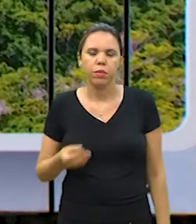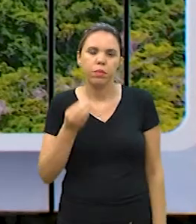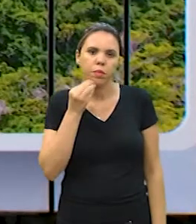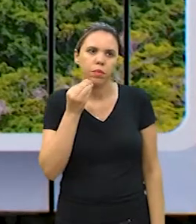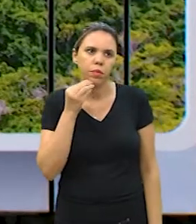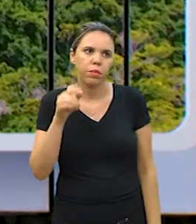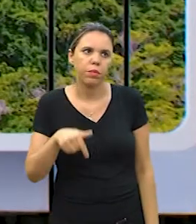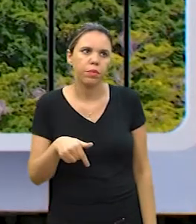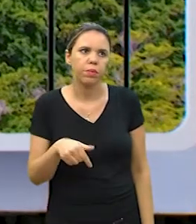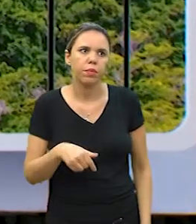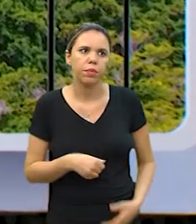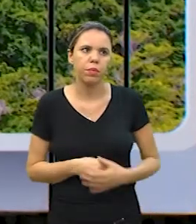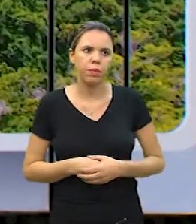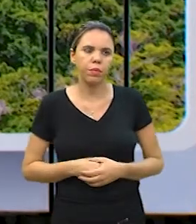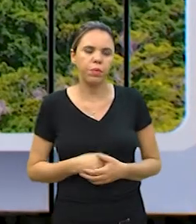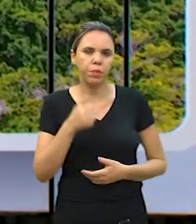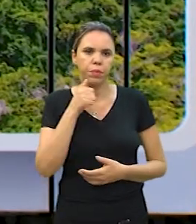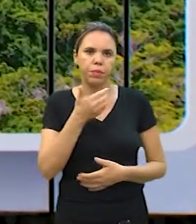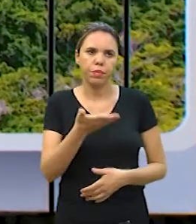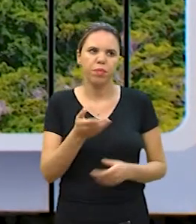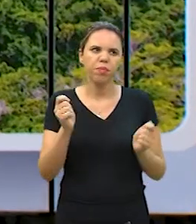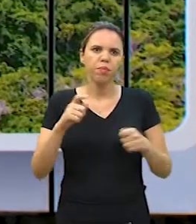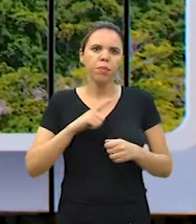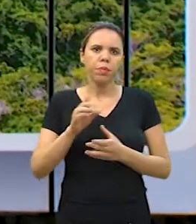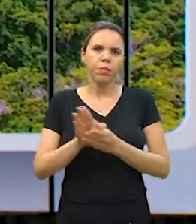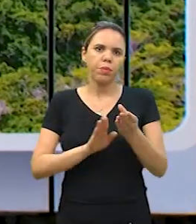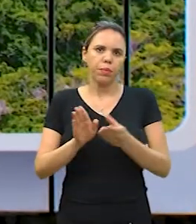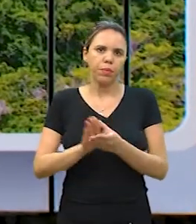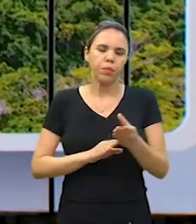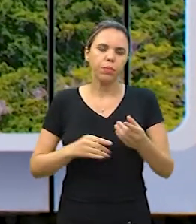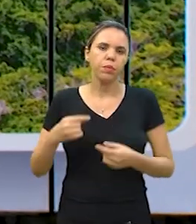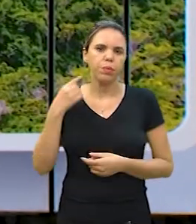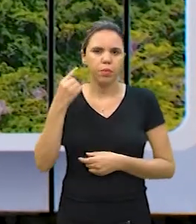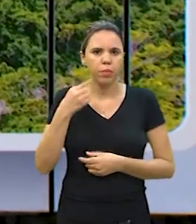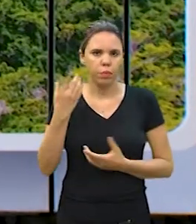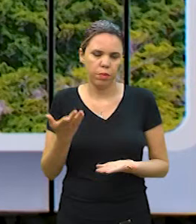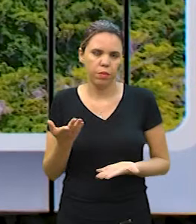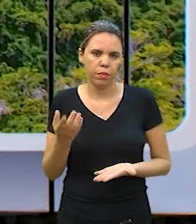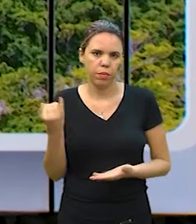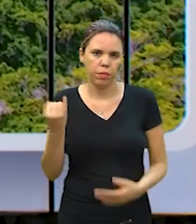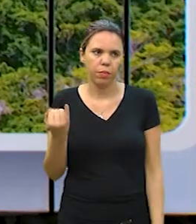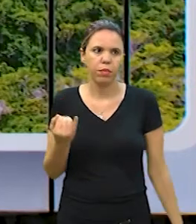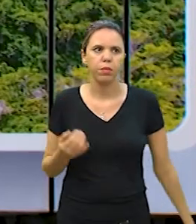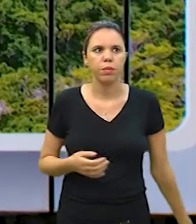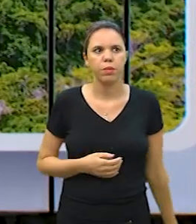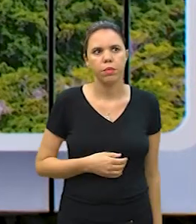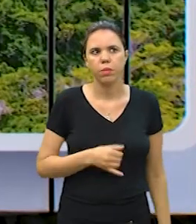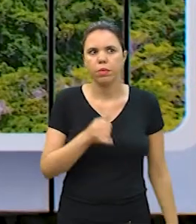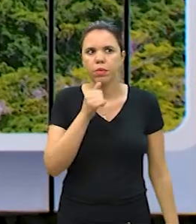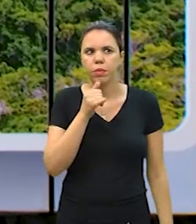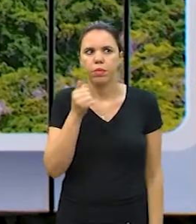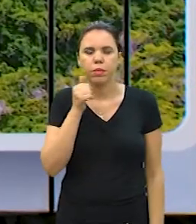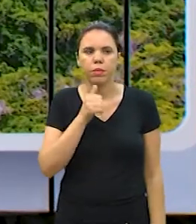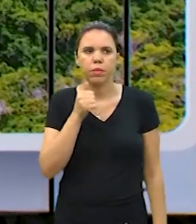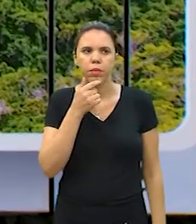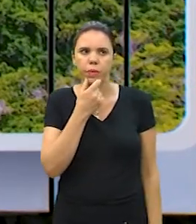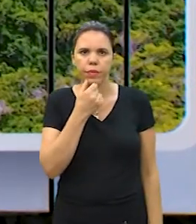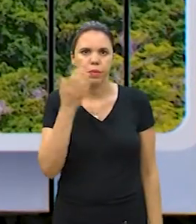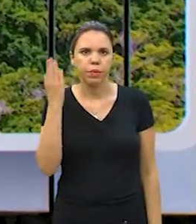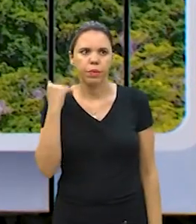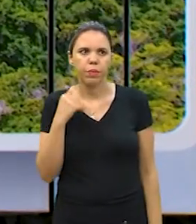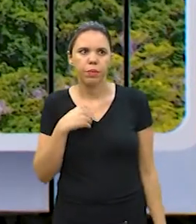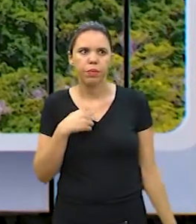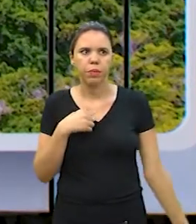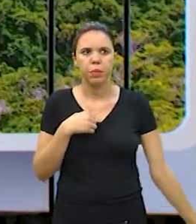um espaço como esse, para uma mulher poder ter orientação jurídica, é super importante. Né? Por exemplo, uma mulher que